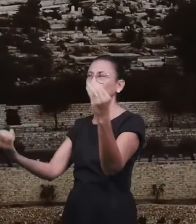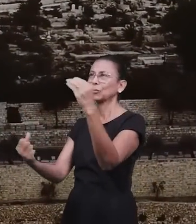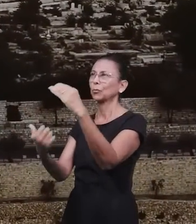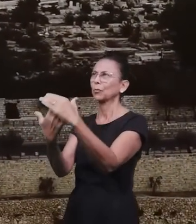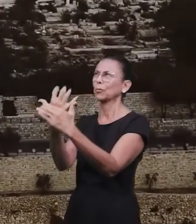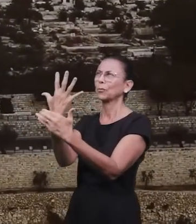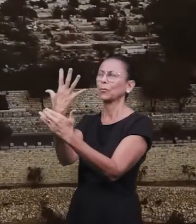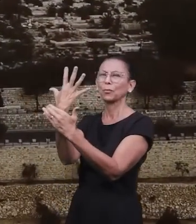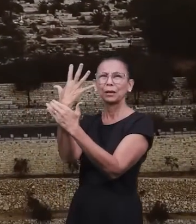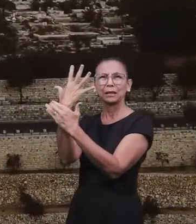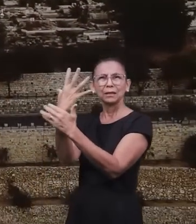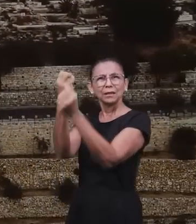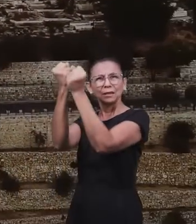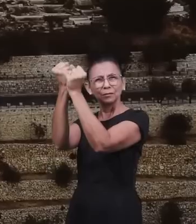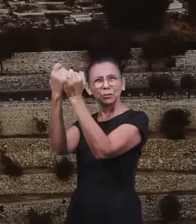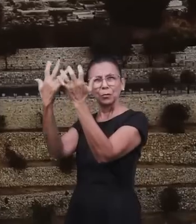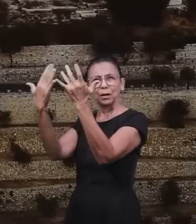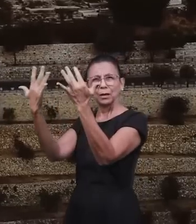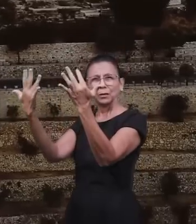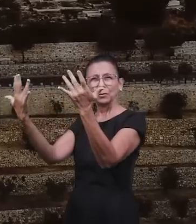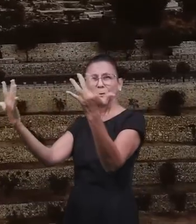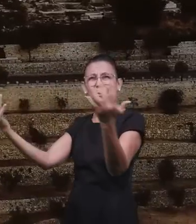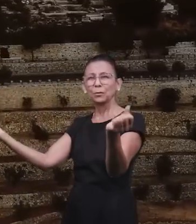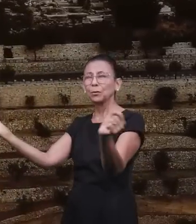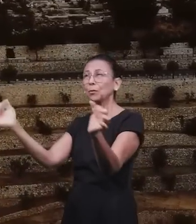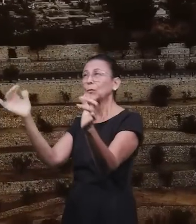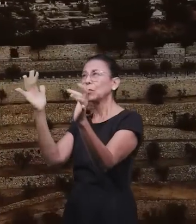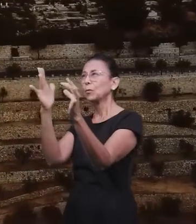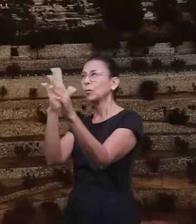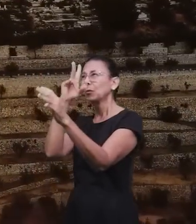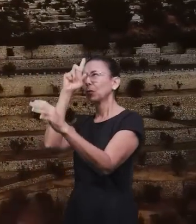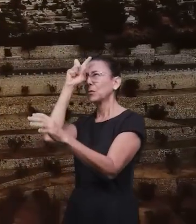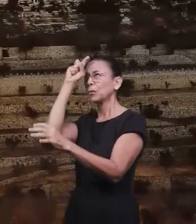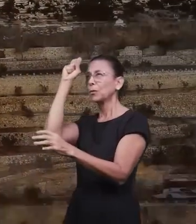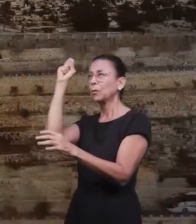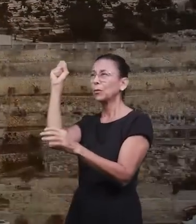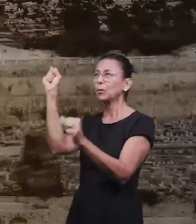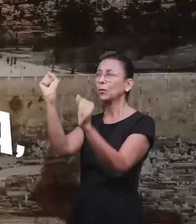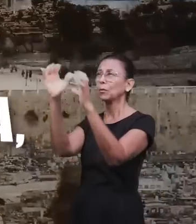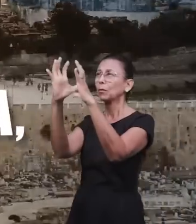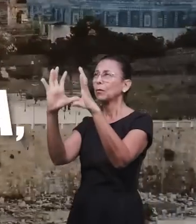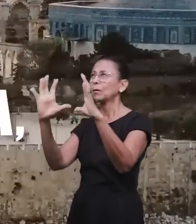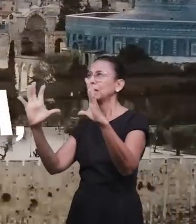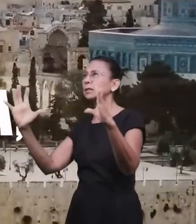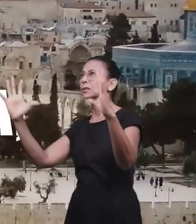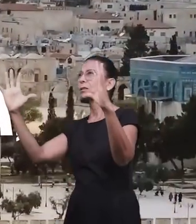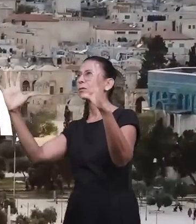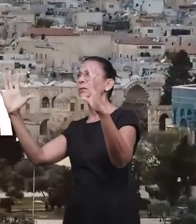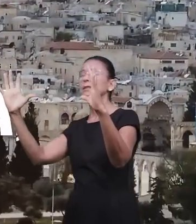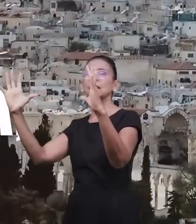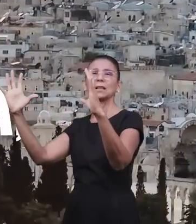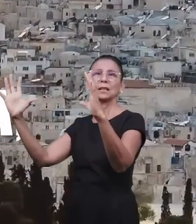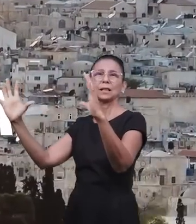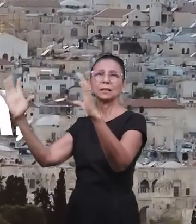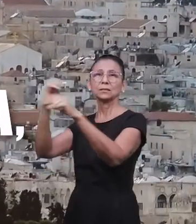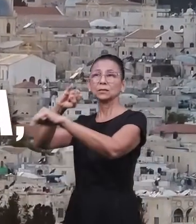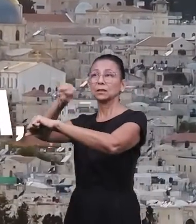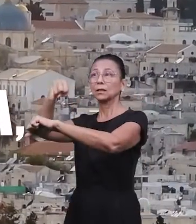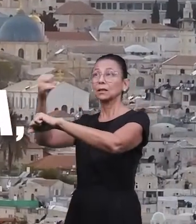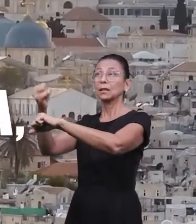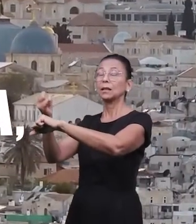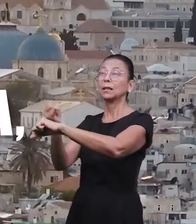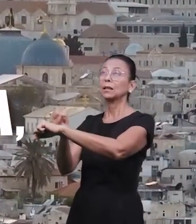muçulmanos. Hoje tem uma mesquita muçulmana no lugar do templo. Então, fazendo agora a nossa conferência, peço que passe